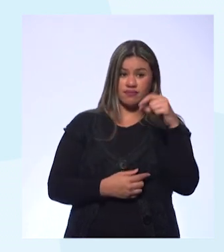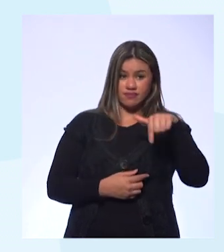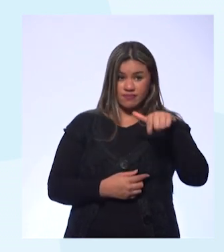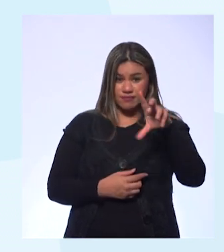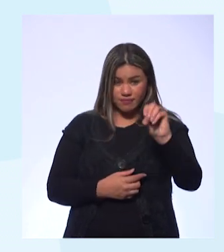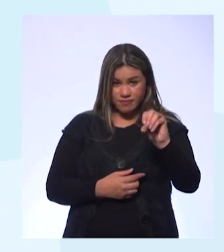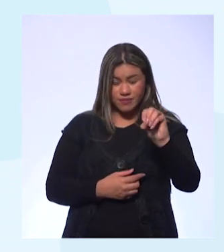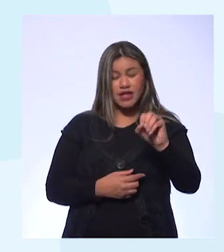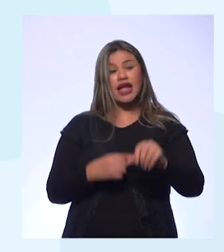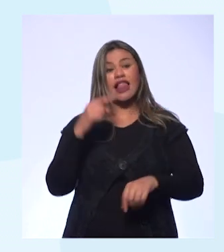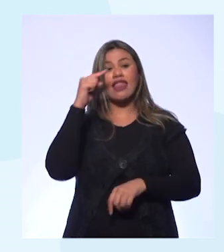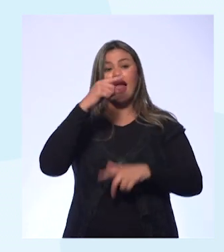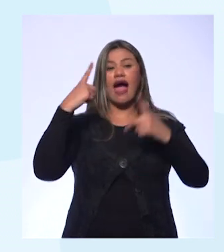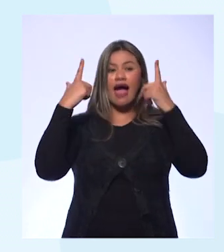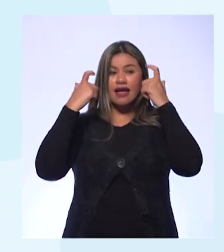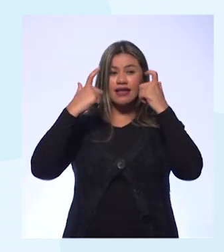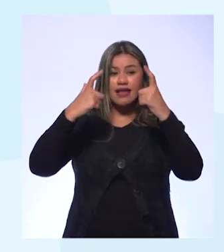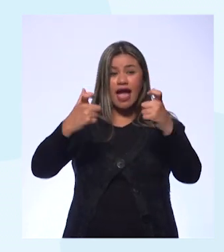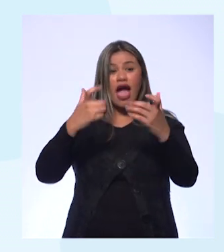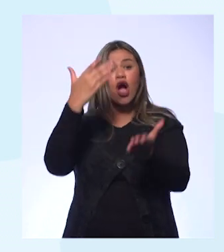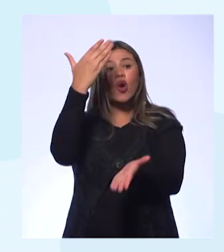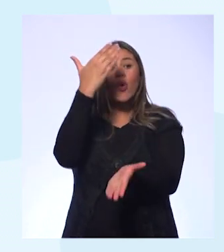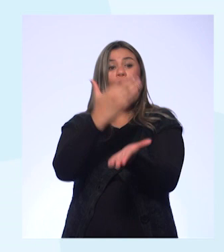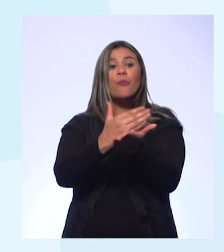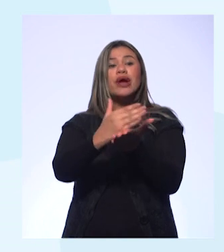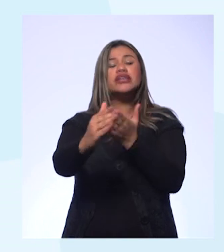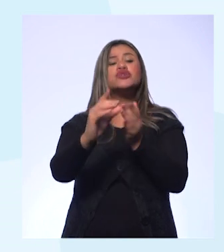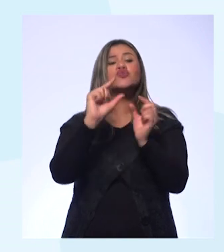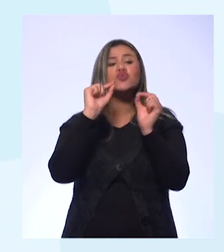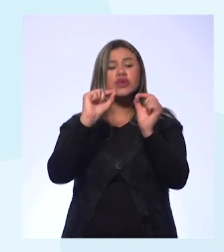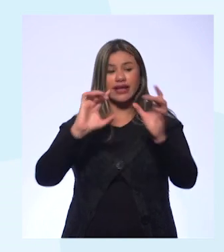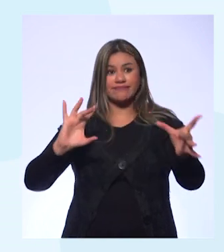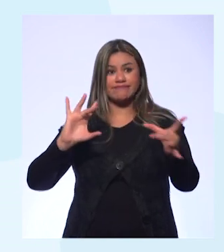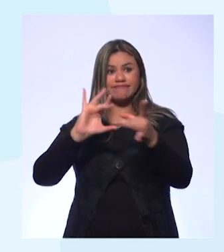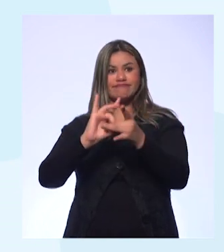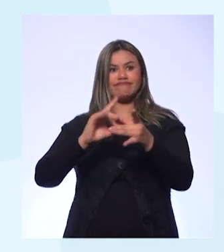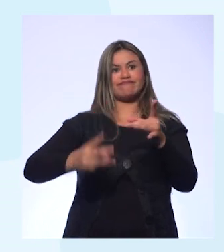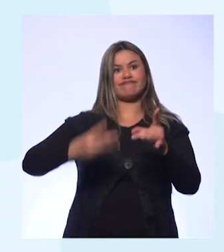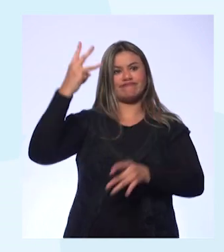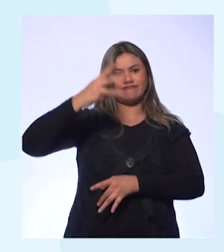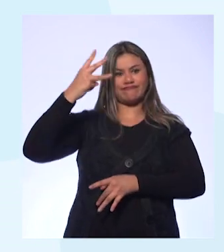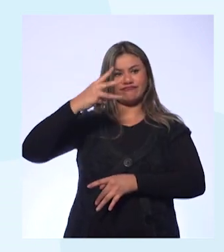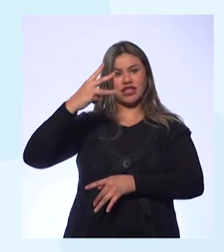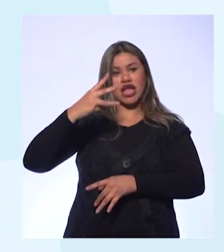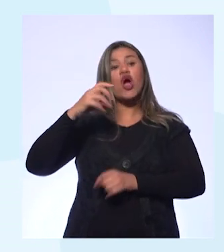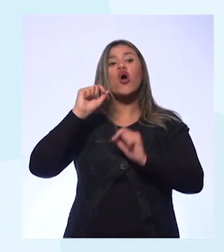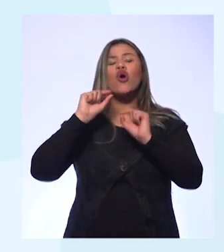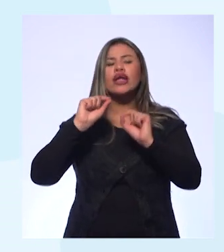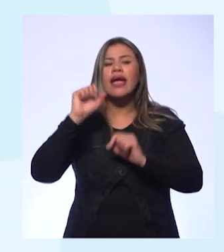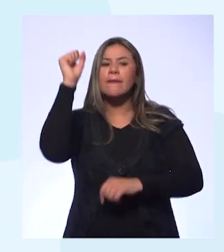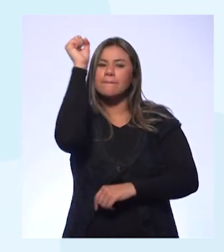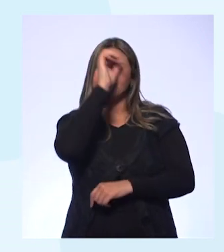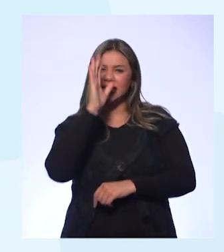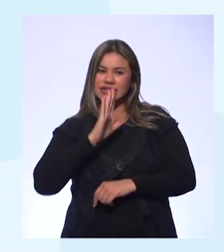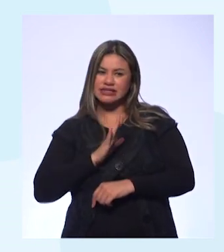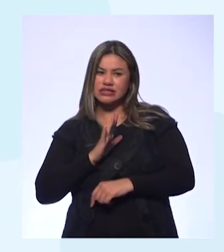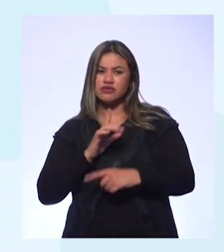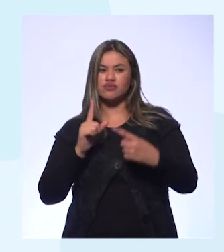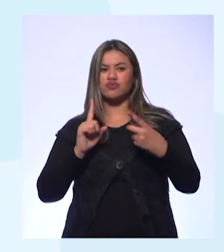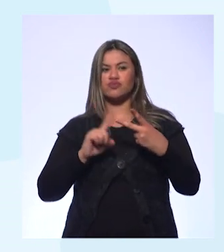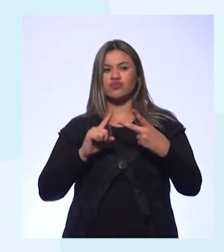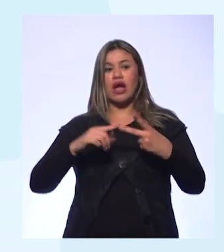forma se a famosa thrips Tríplice Aliança nós temos o Brasil Argentina